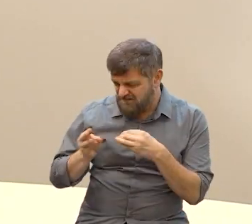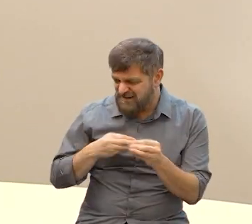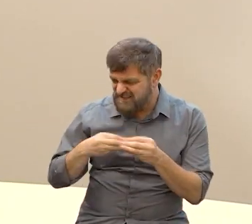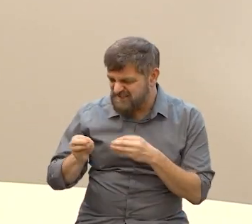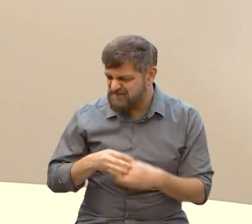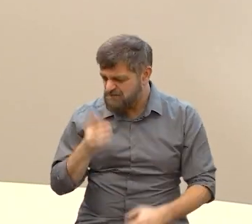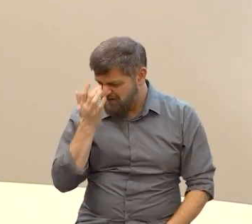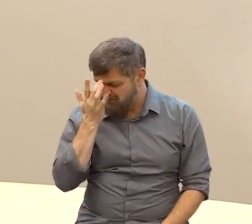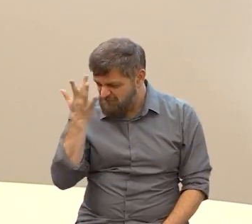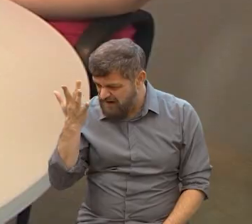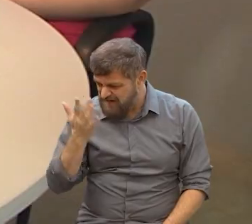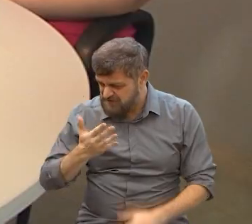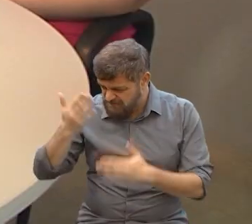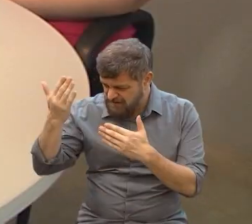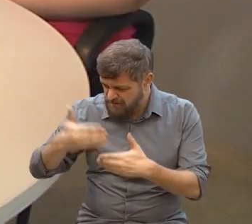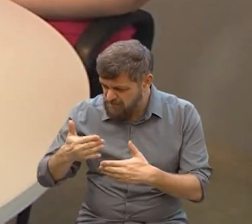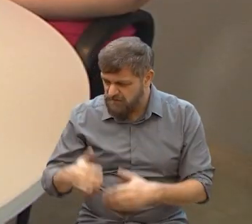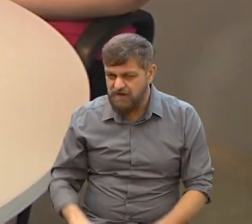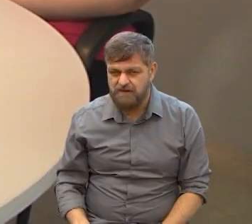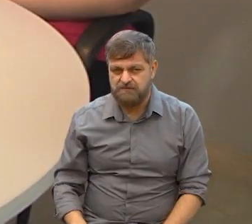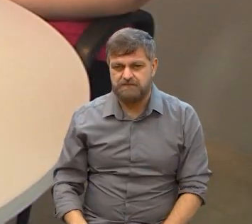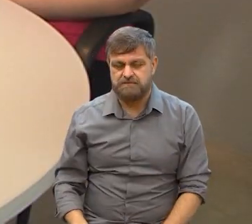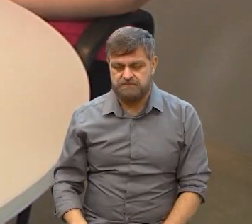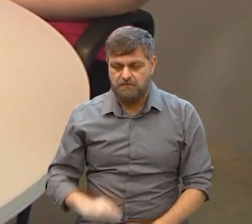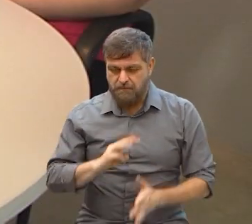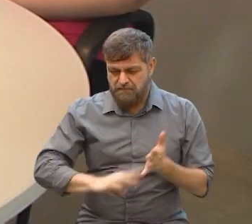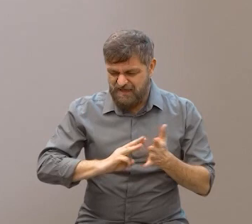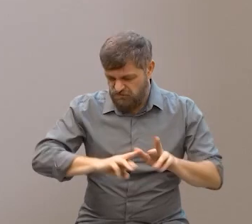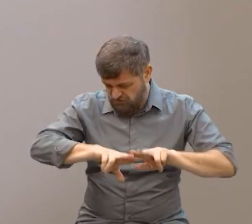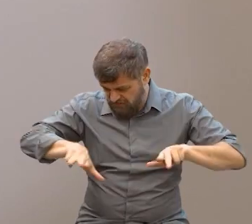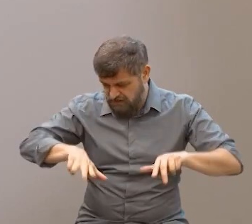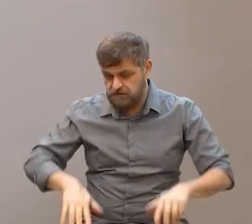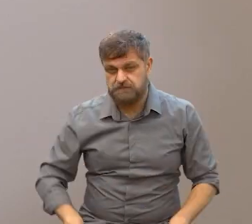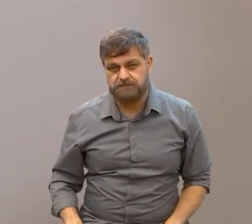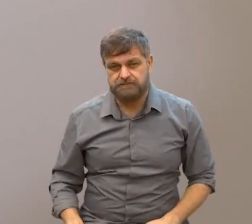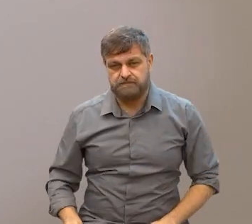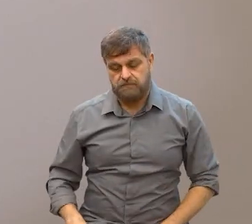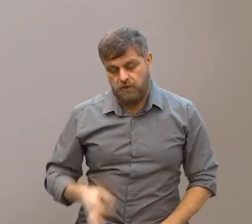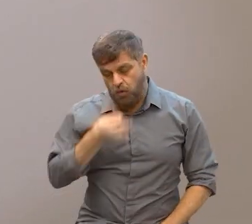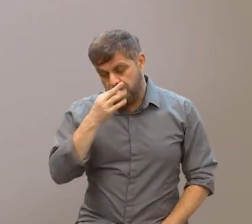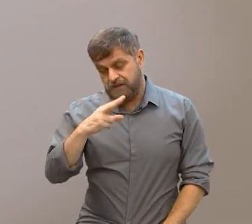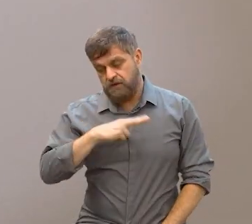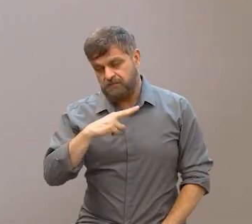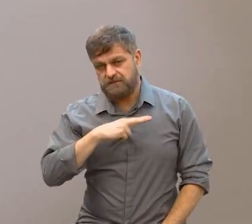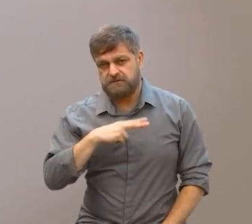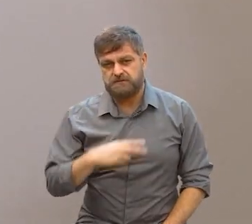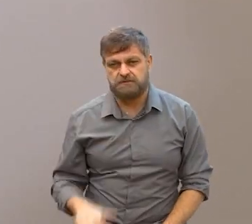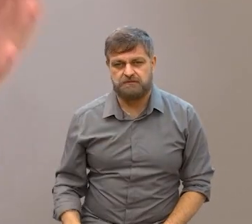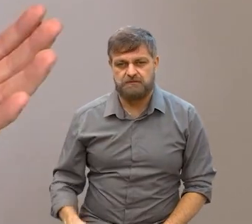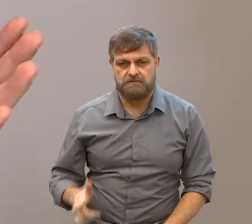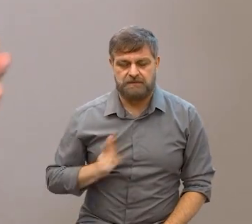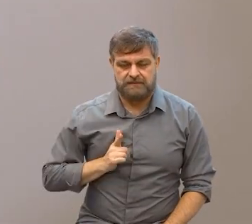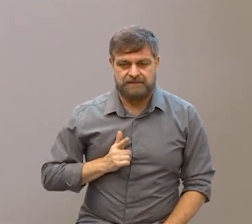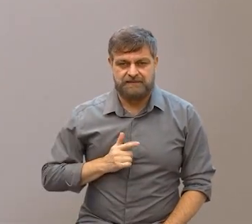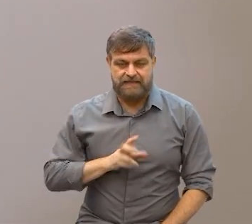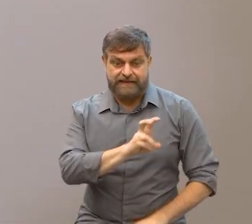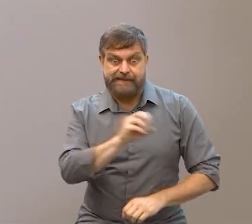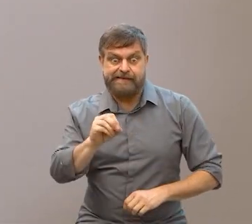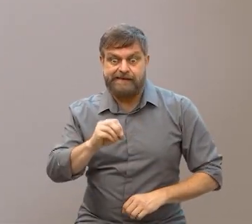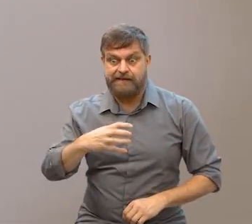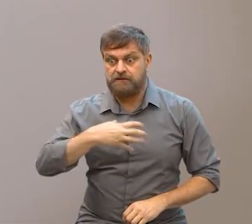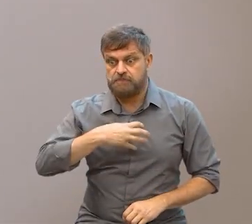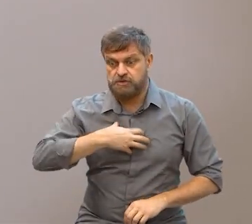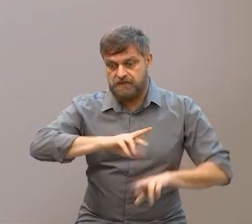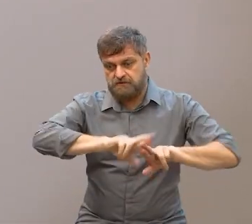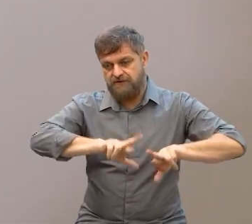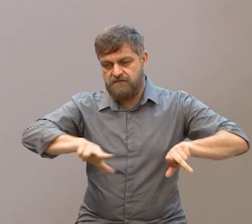de avaliação? Então, assim, o ideal, na minha opinião, não é ter 500 instrumentos avaliativos,